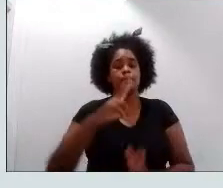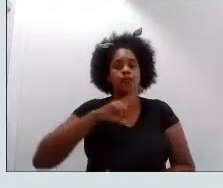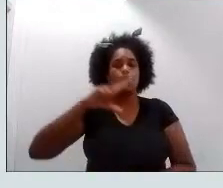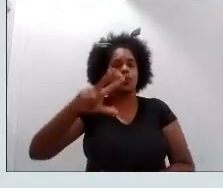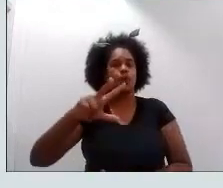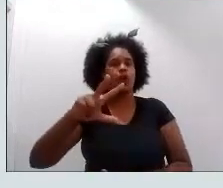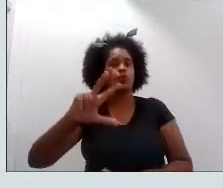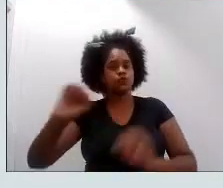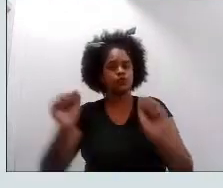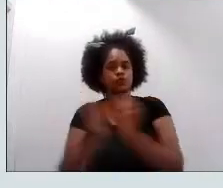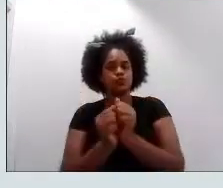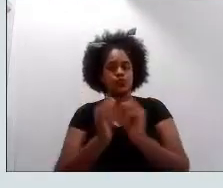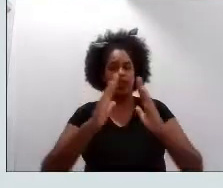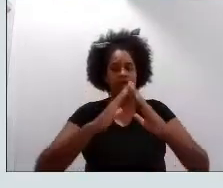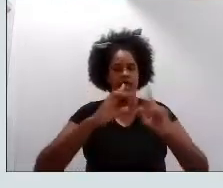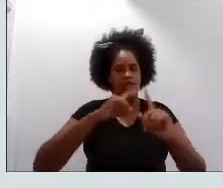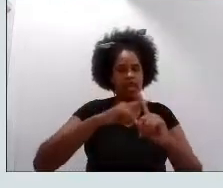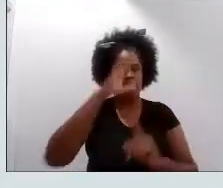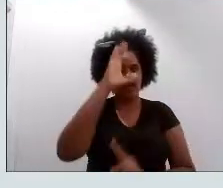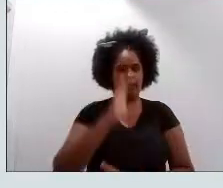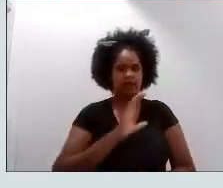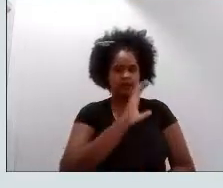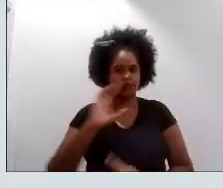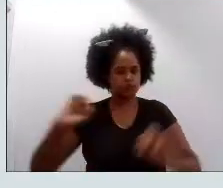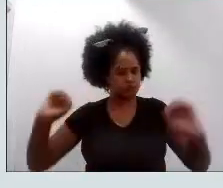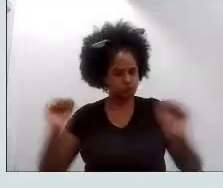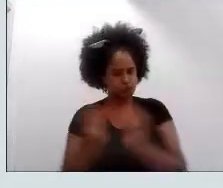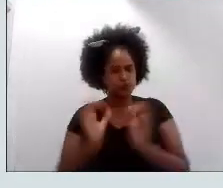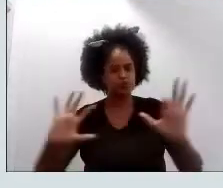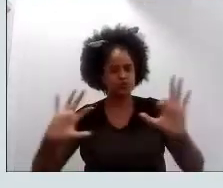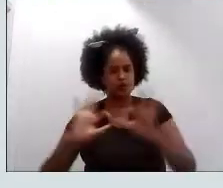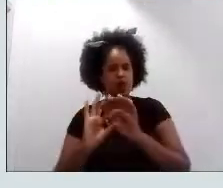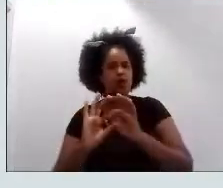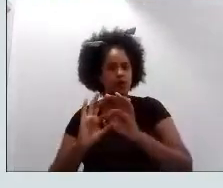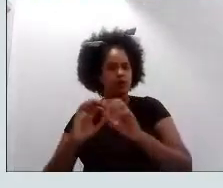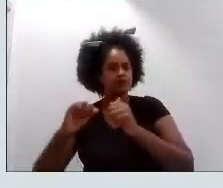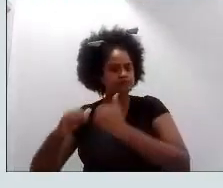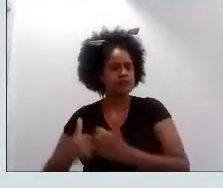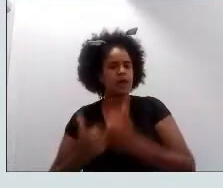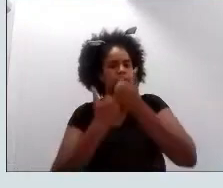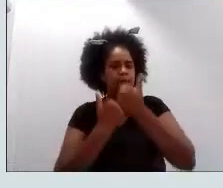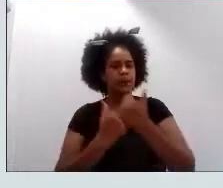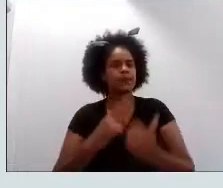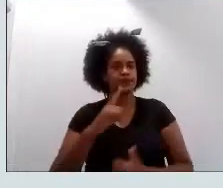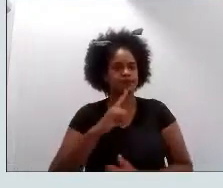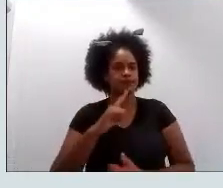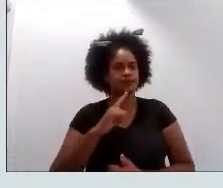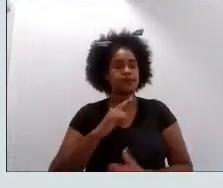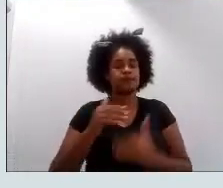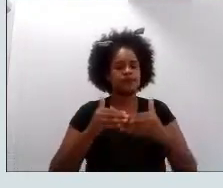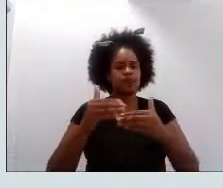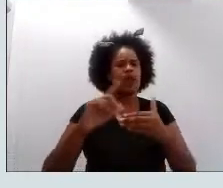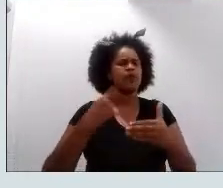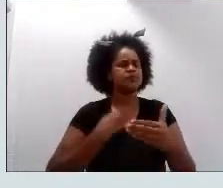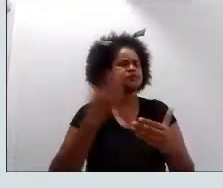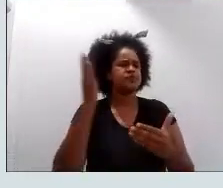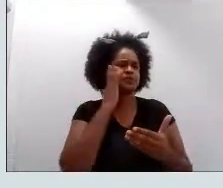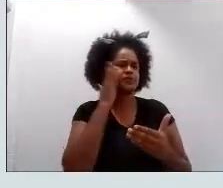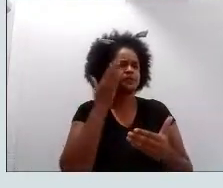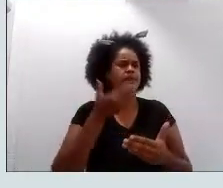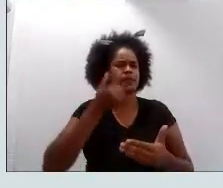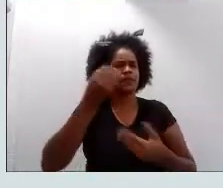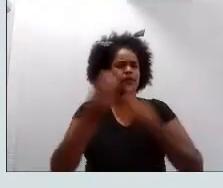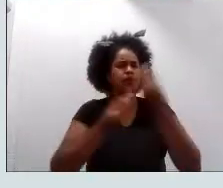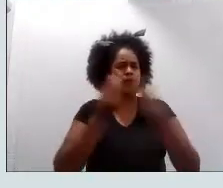colonial. Esse apoio a gente vai ver mais na frente nos outros encontros e entender como se deu essa dinâmica. Mas é